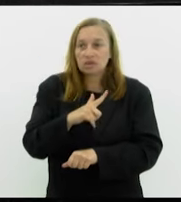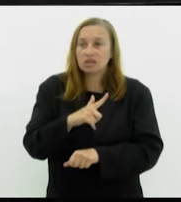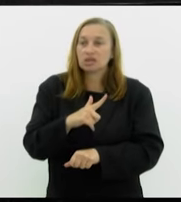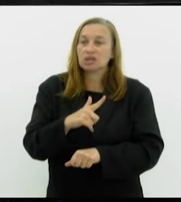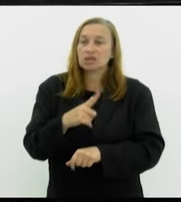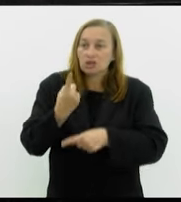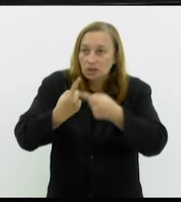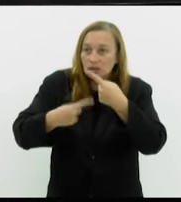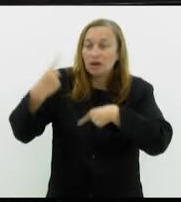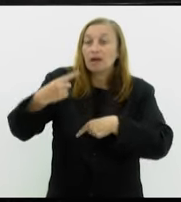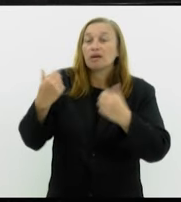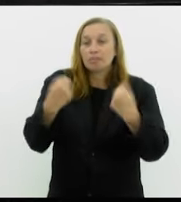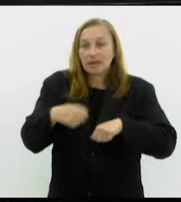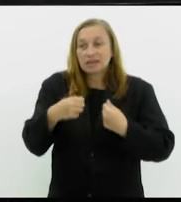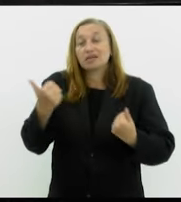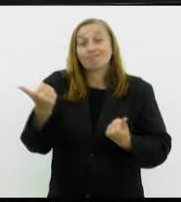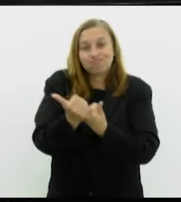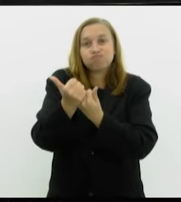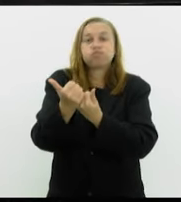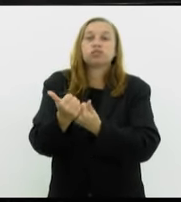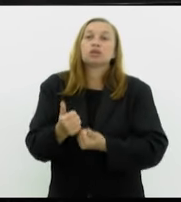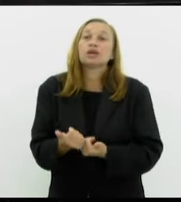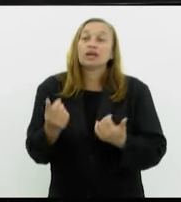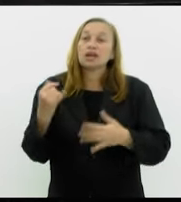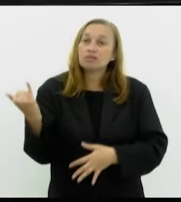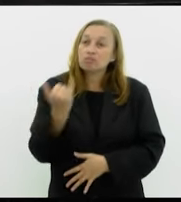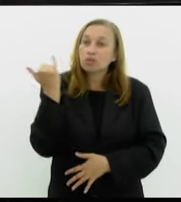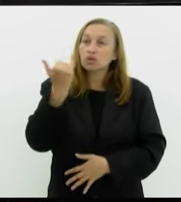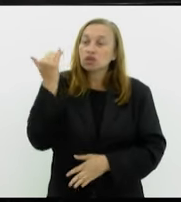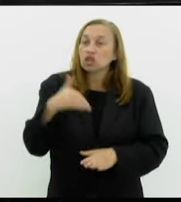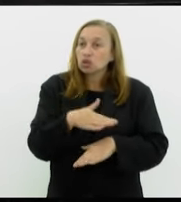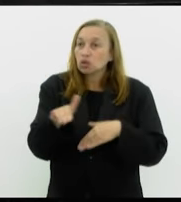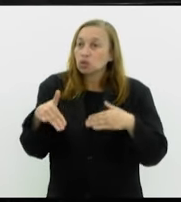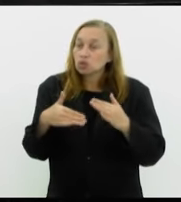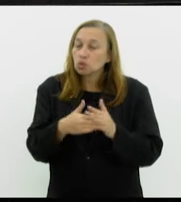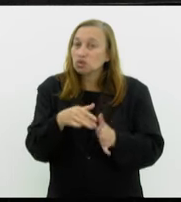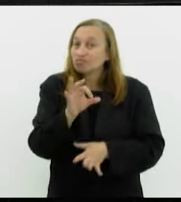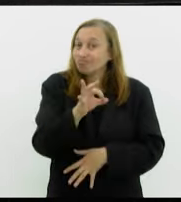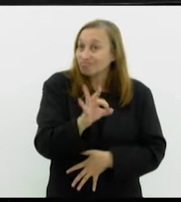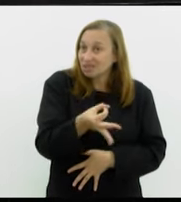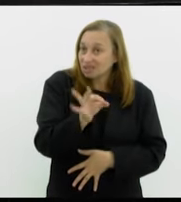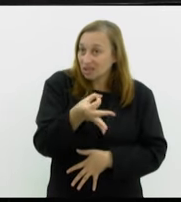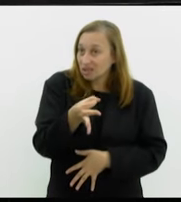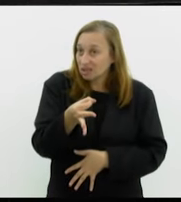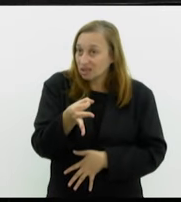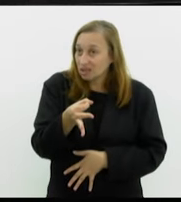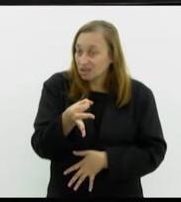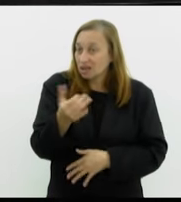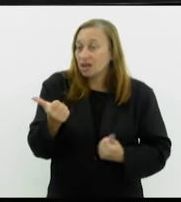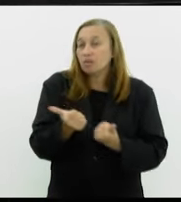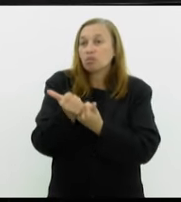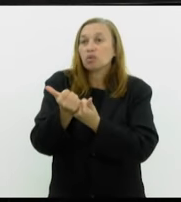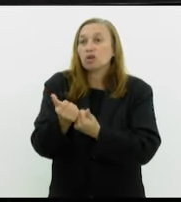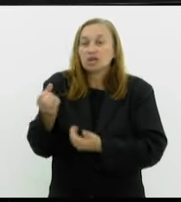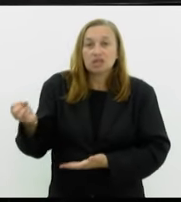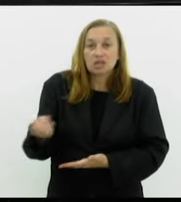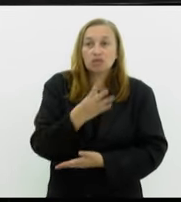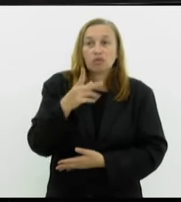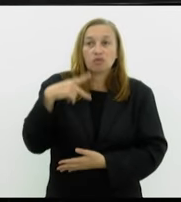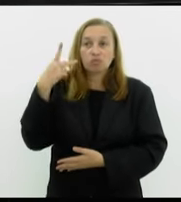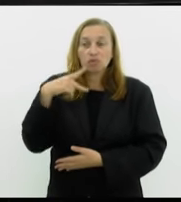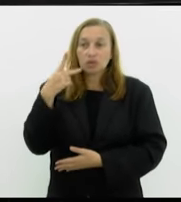apoio, né? E é importante que todos, de fato, apoiem essa nova política